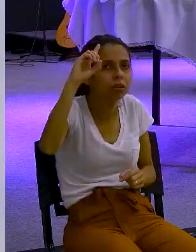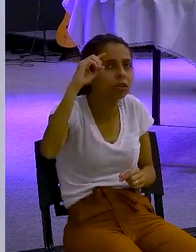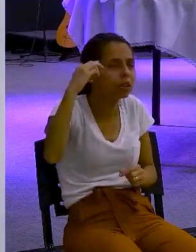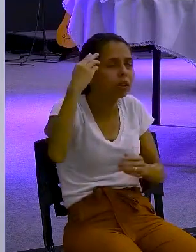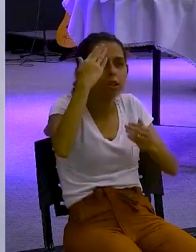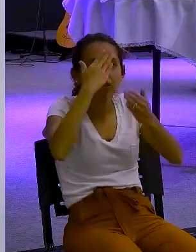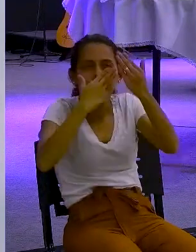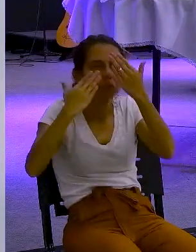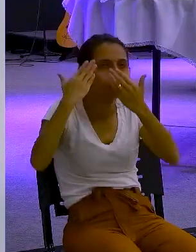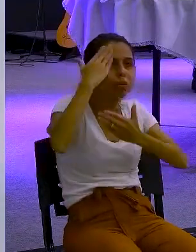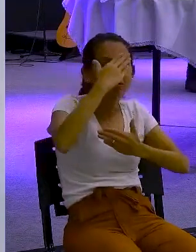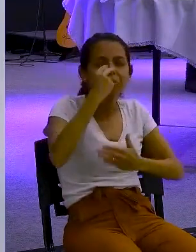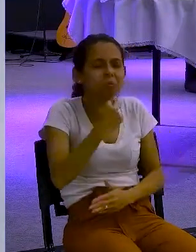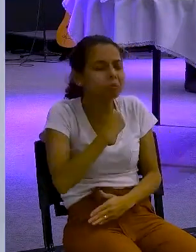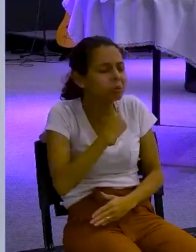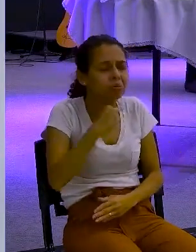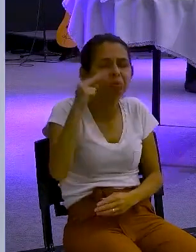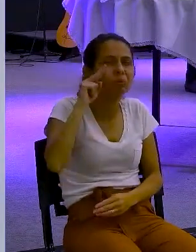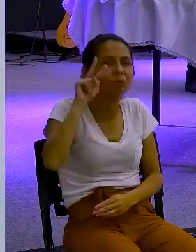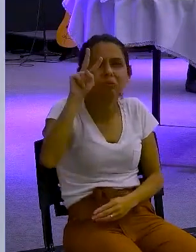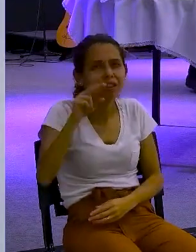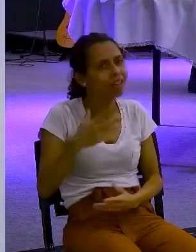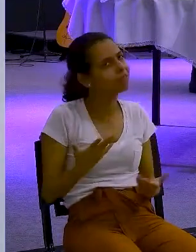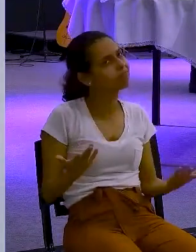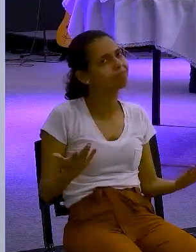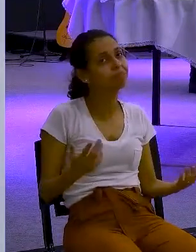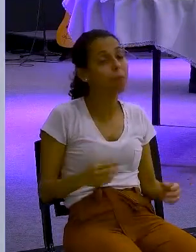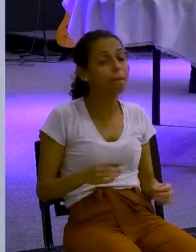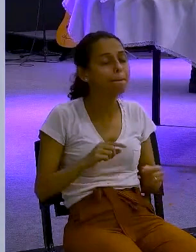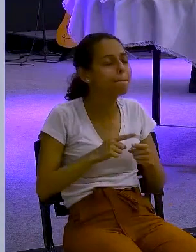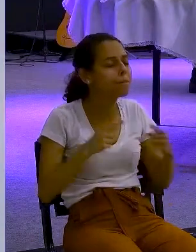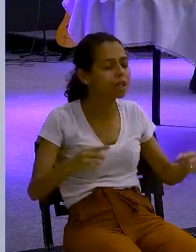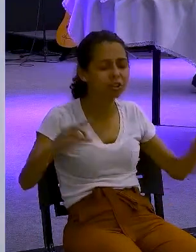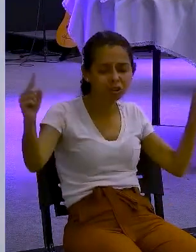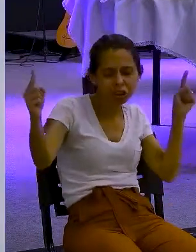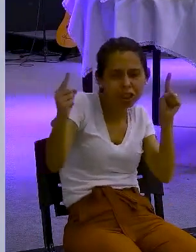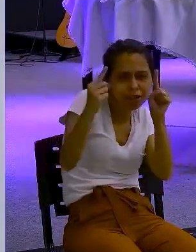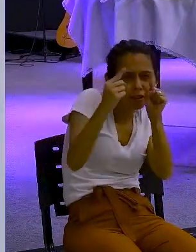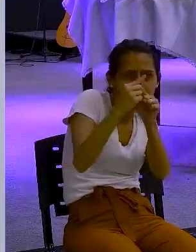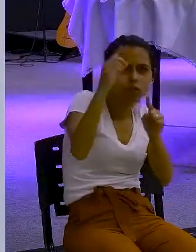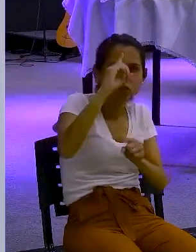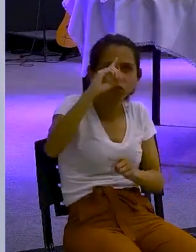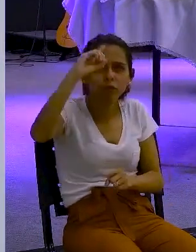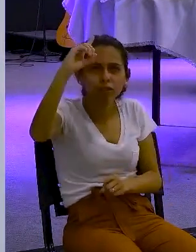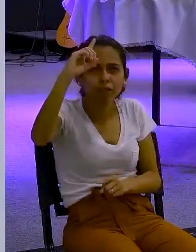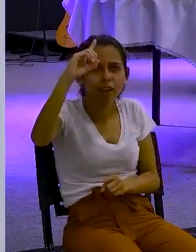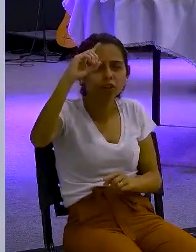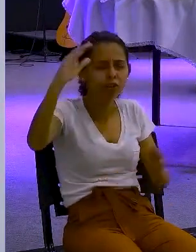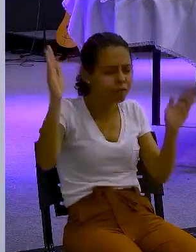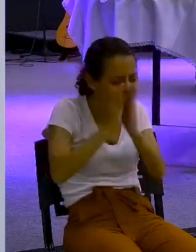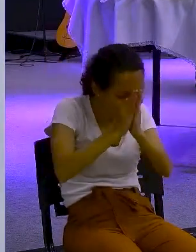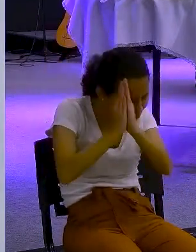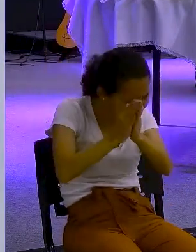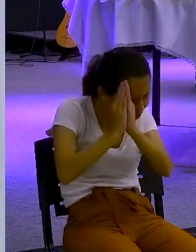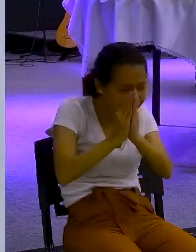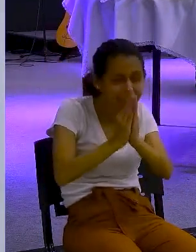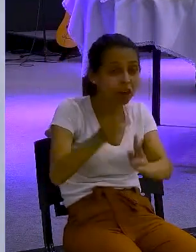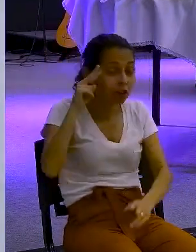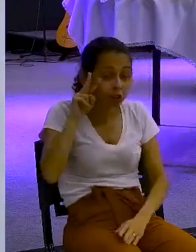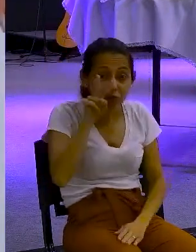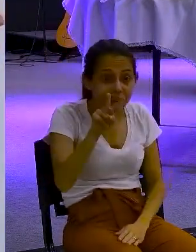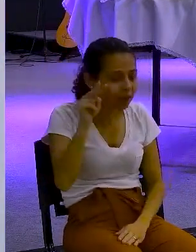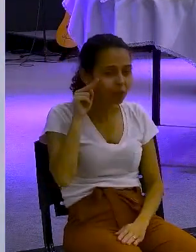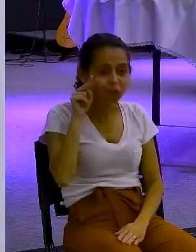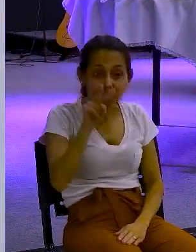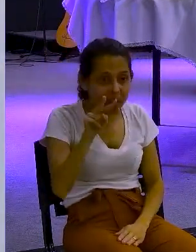as coisas de Deus. Mas irmãos, quando nós estamos ligados ao Senhor, em intimidade com o Senhor, em vida de oração, nós começamos a enxergar o que Deus